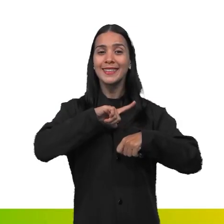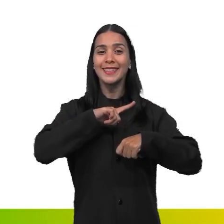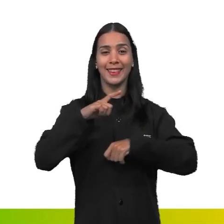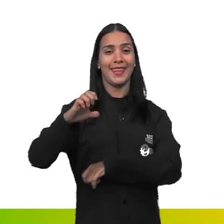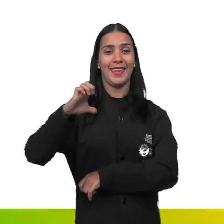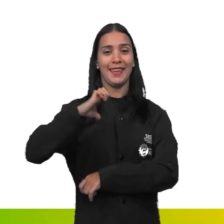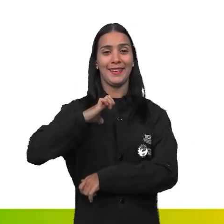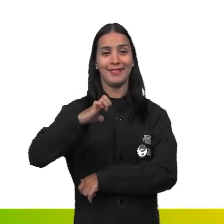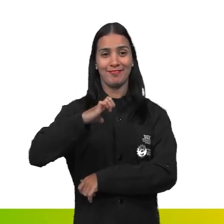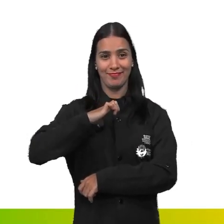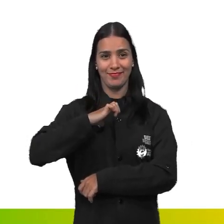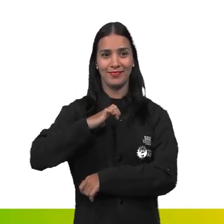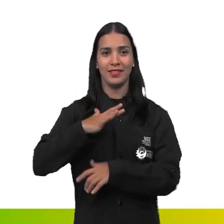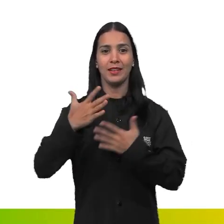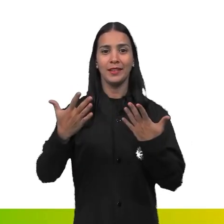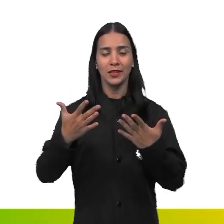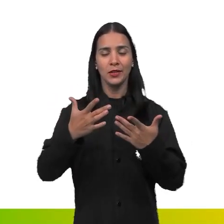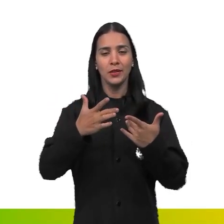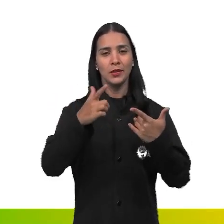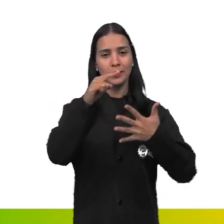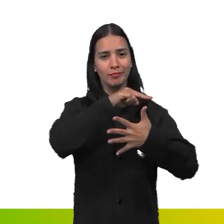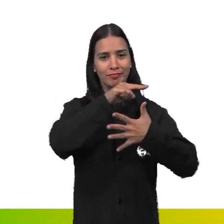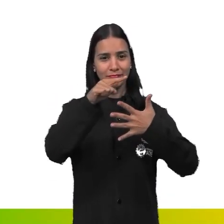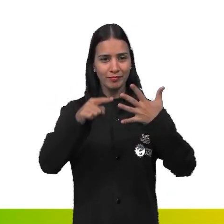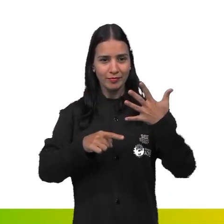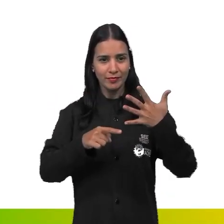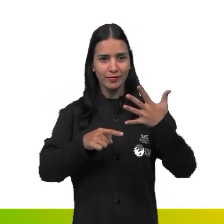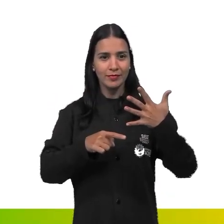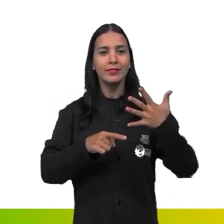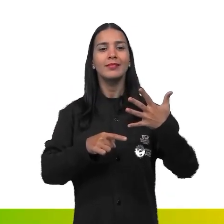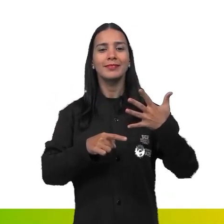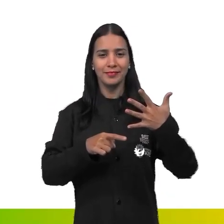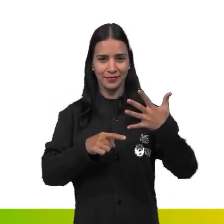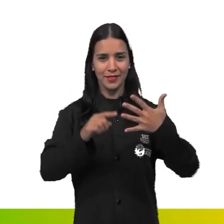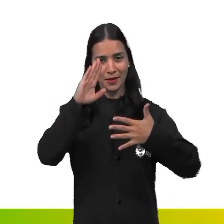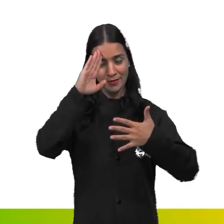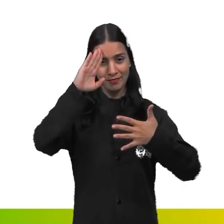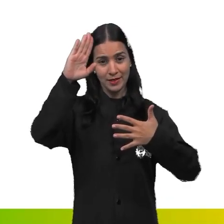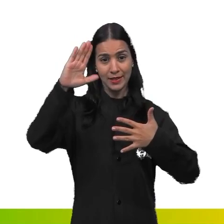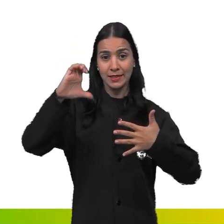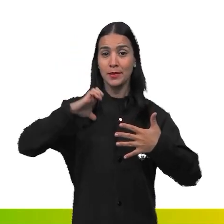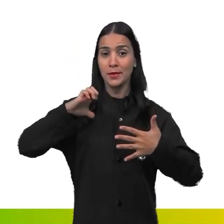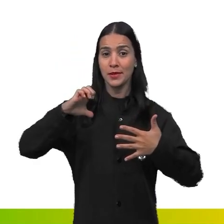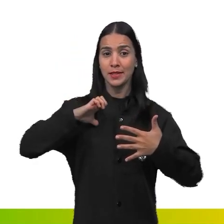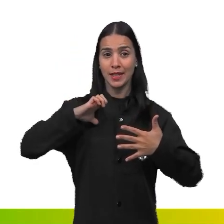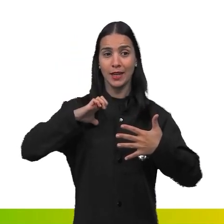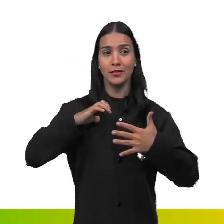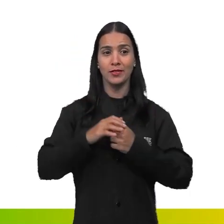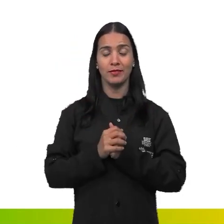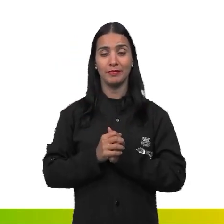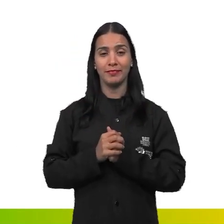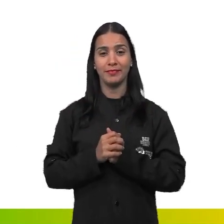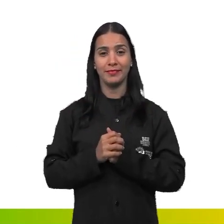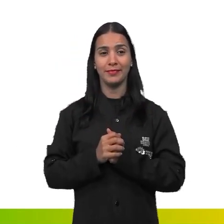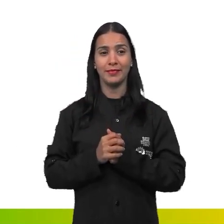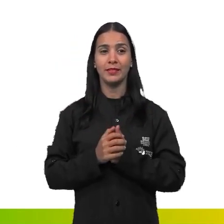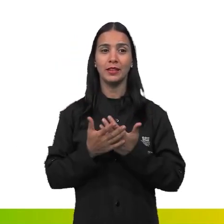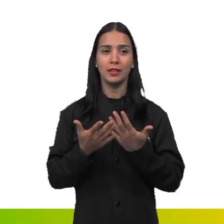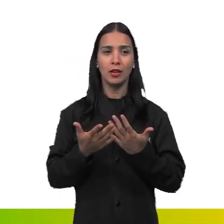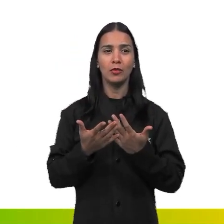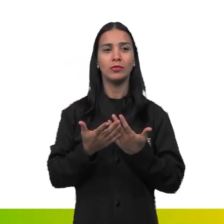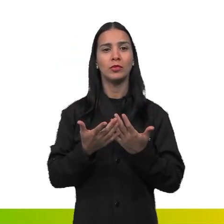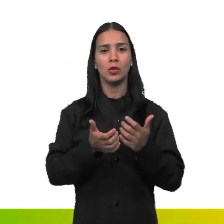ética. Então, qual das alternativas temos aqui? Princípios éticas, e tá tudo certinho, ó. Complete as lacunas, os esportes de invasão